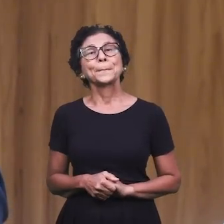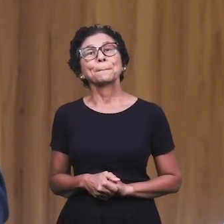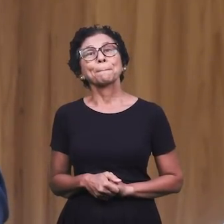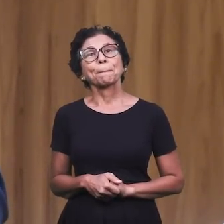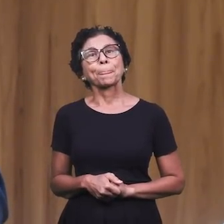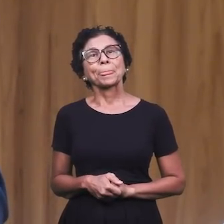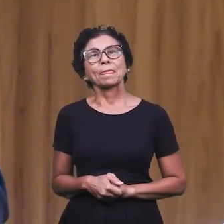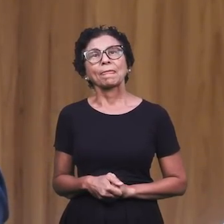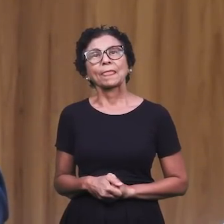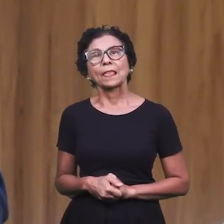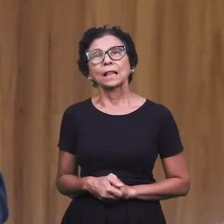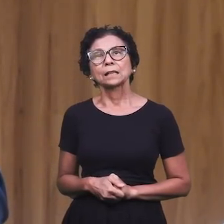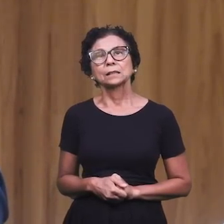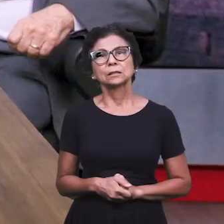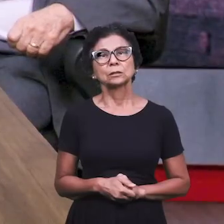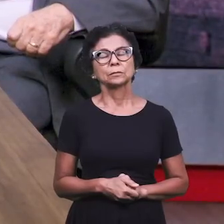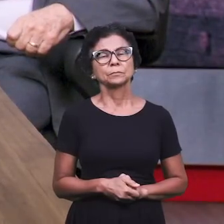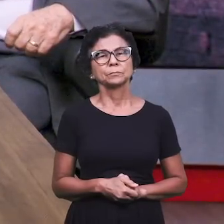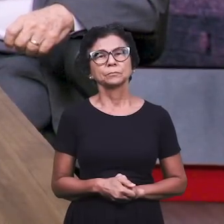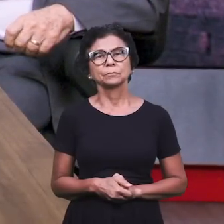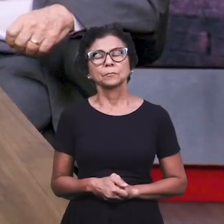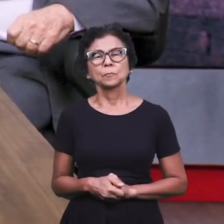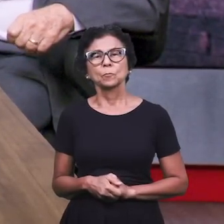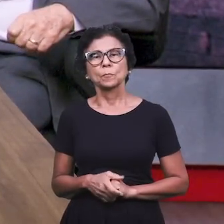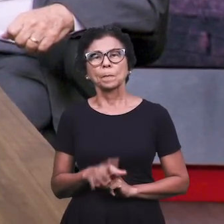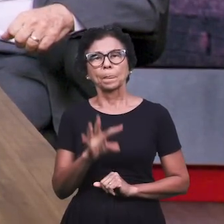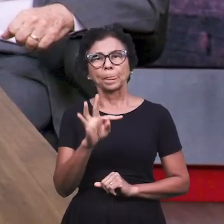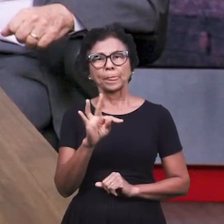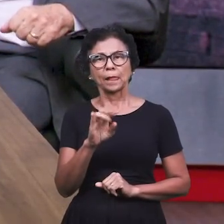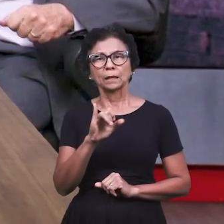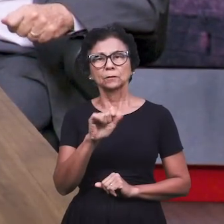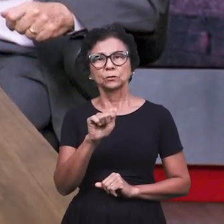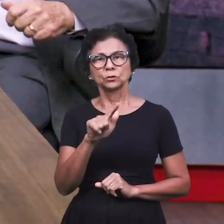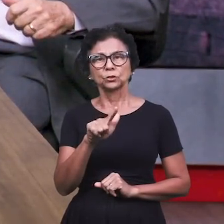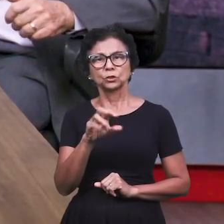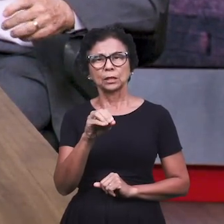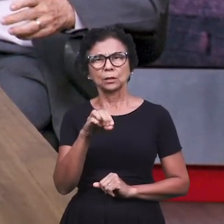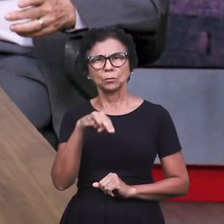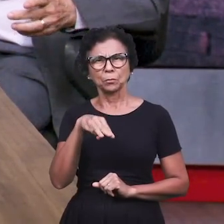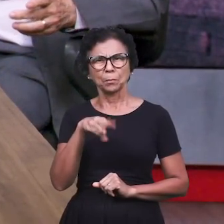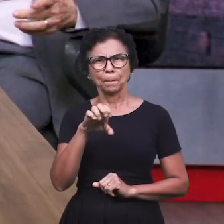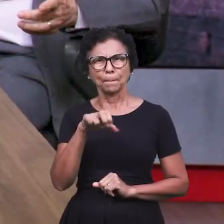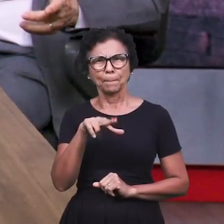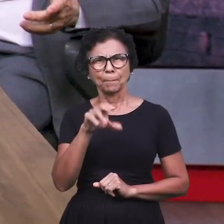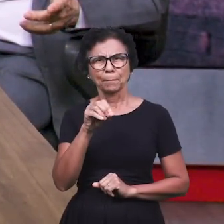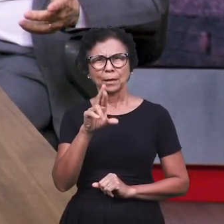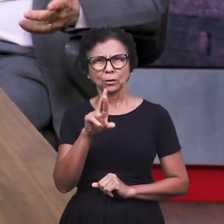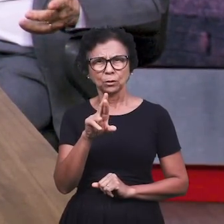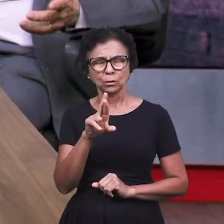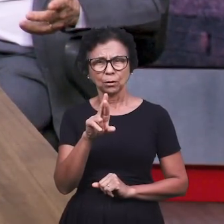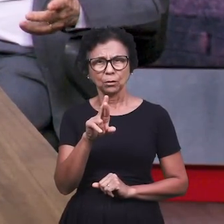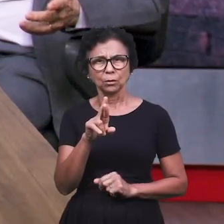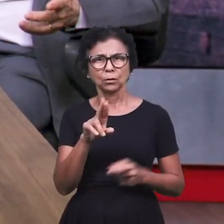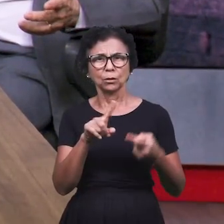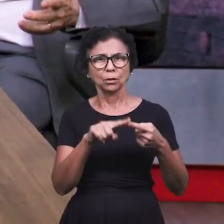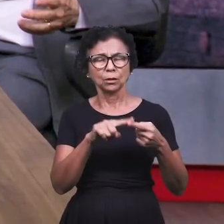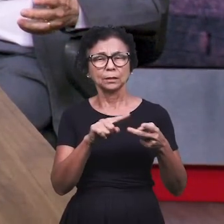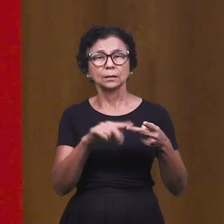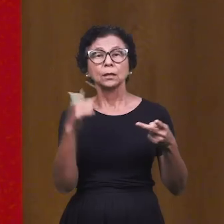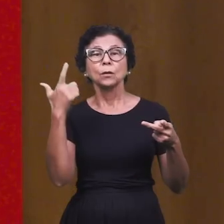algum comentário mais sobre o Tiago Menor? E tem Tiago Menor e outro Tiago, né? É interessante